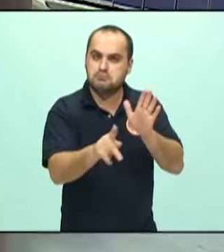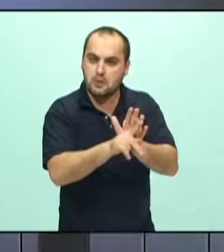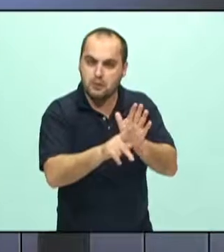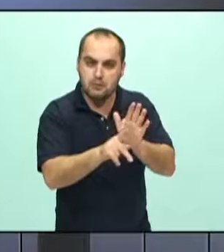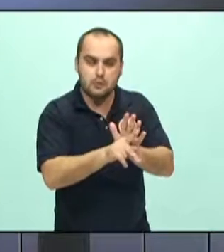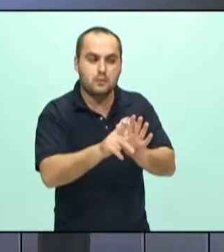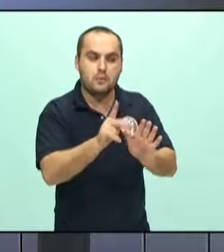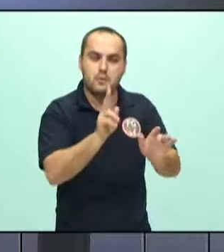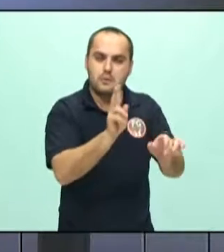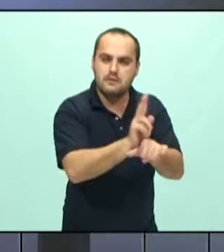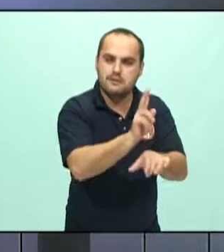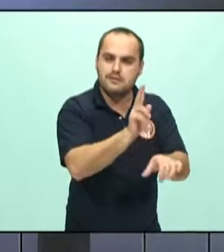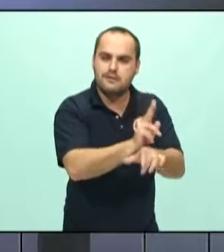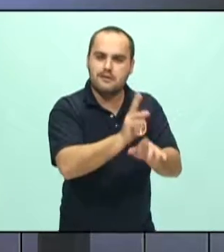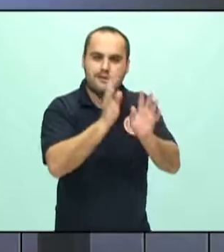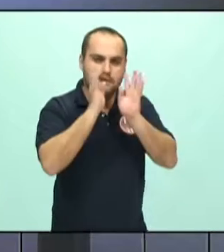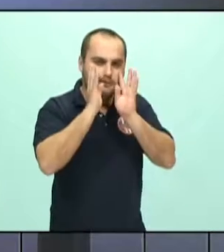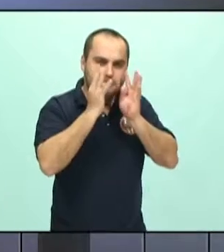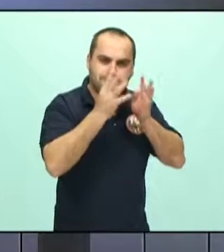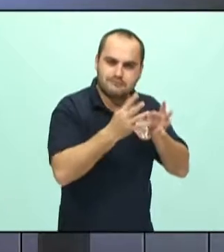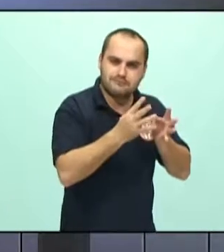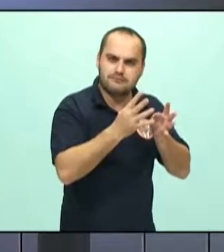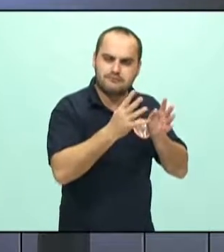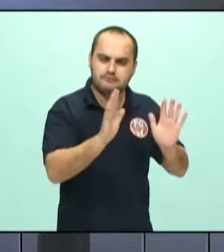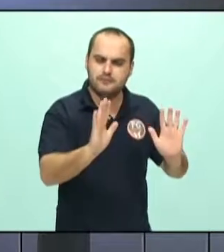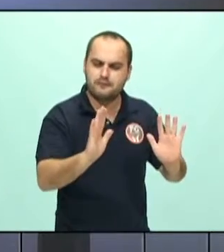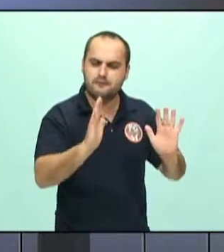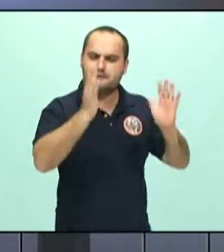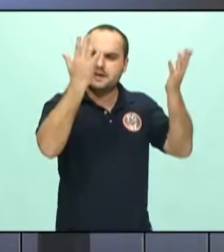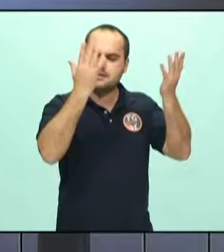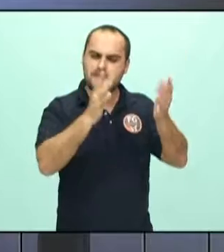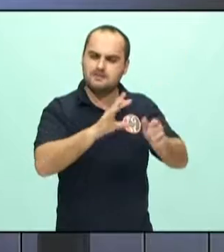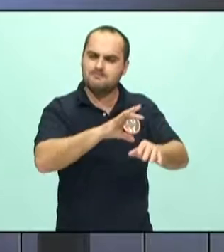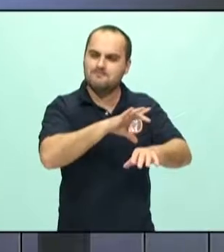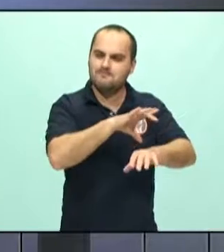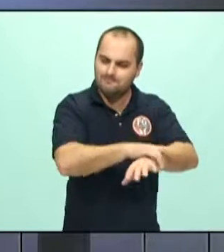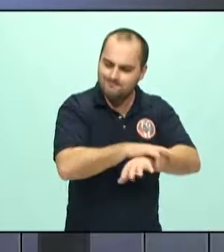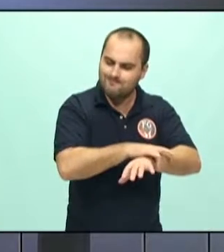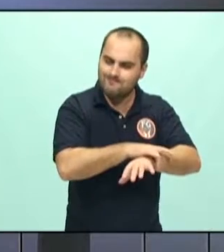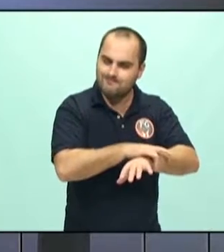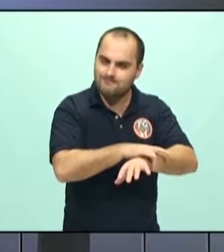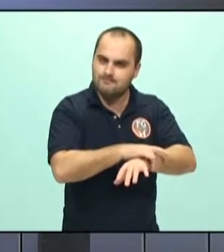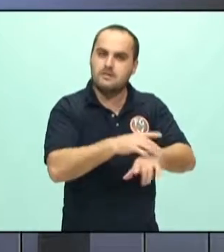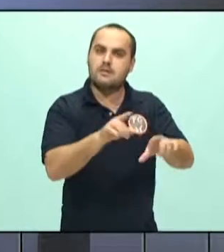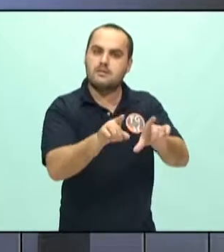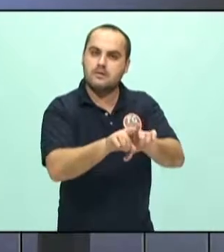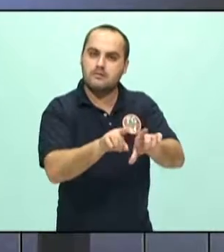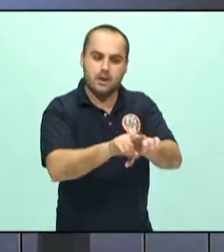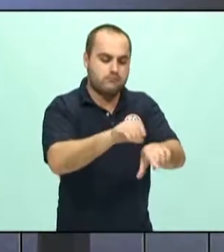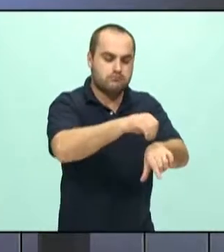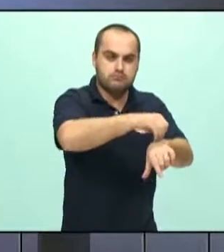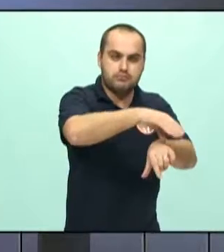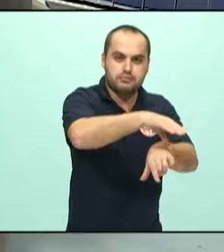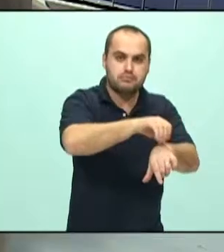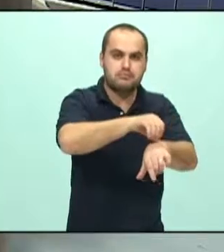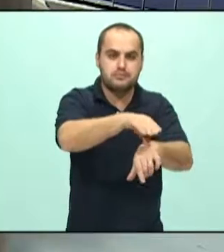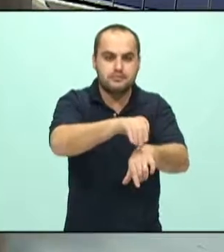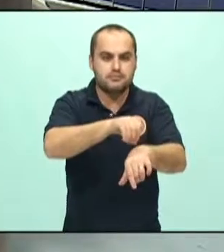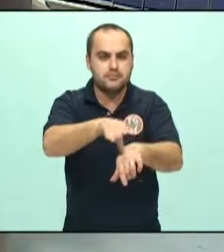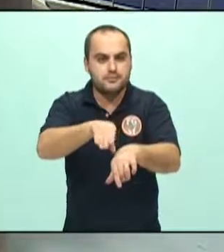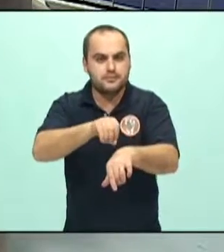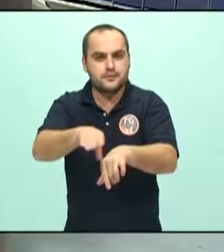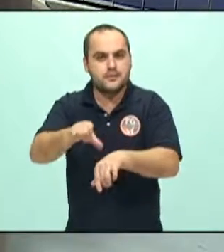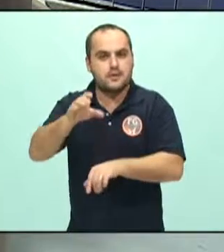cuidado para oferecer uma festa segura e também que é distribua a a a